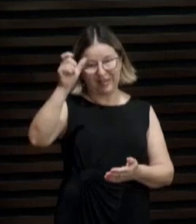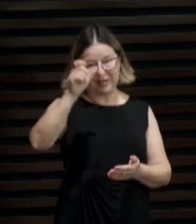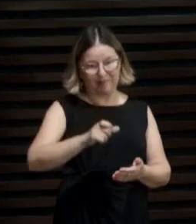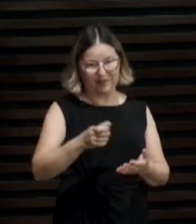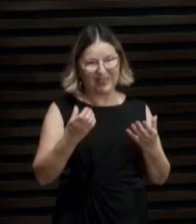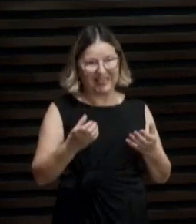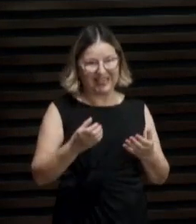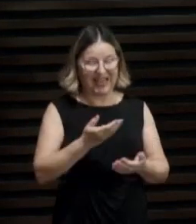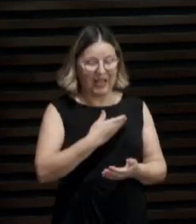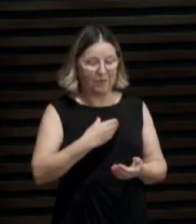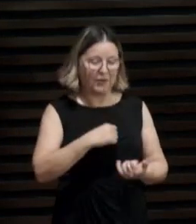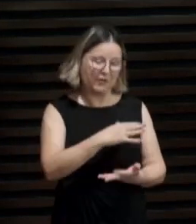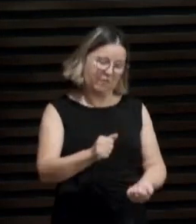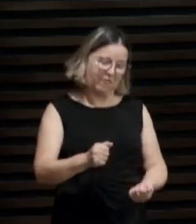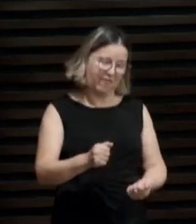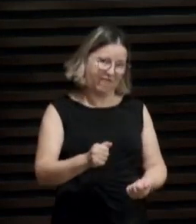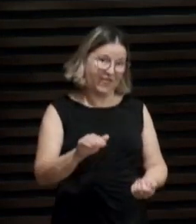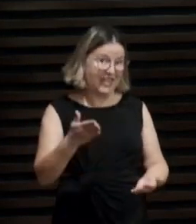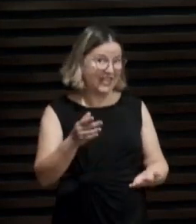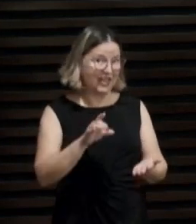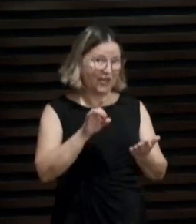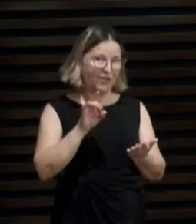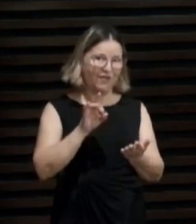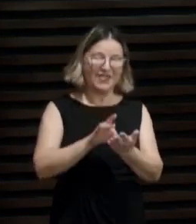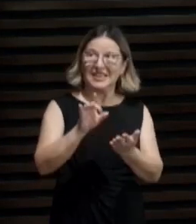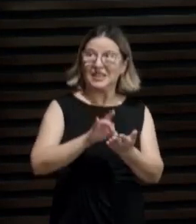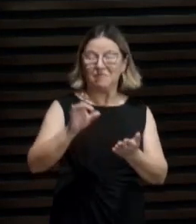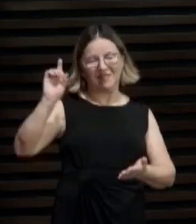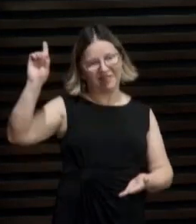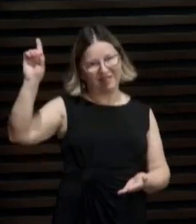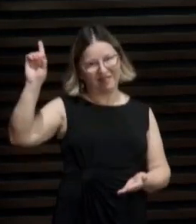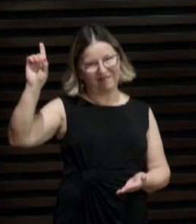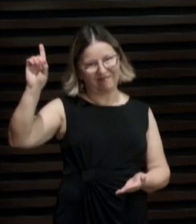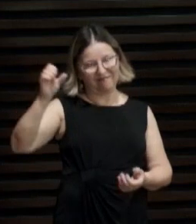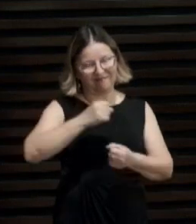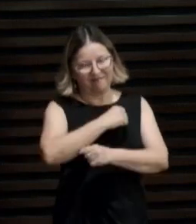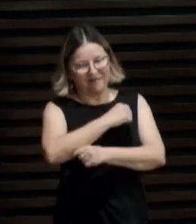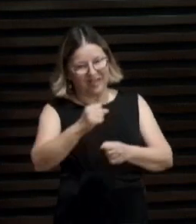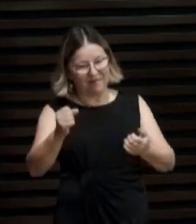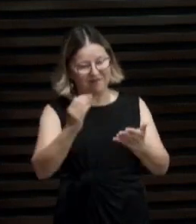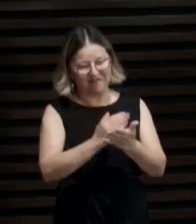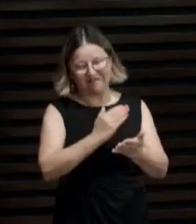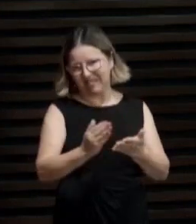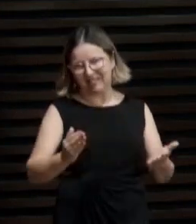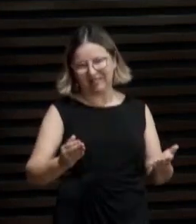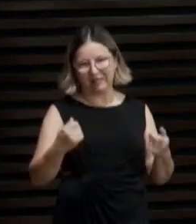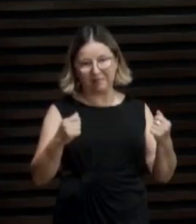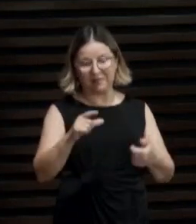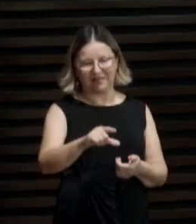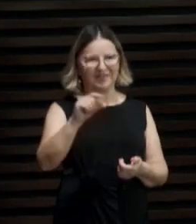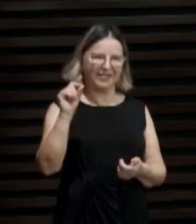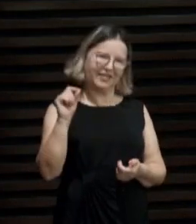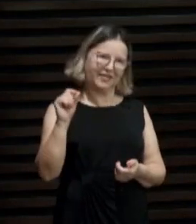de Deus. Não dá para nós ficarmos com um pé numa canoa e na outra canoa. É necessário uma definição.